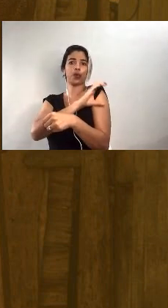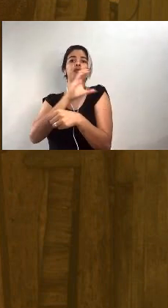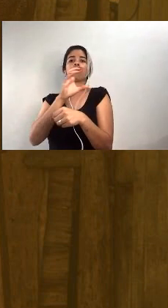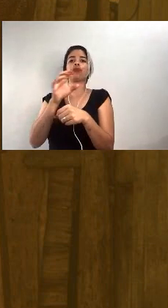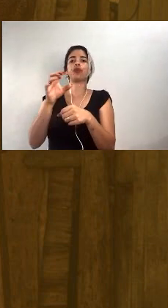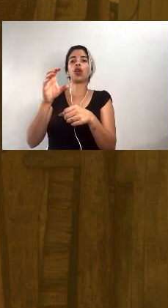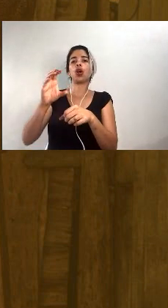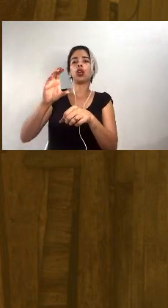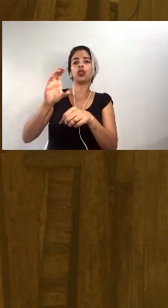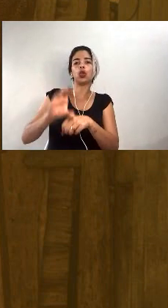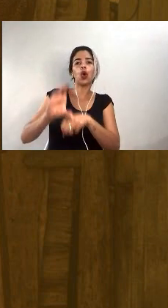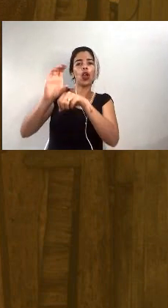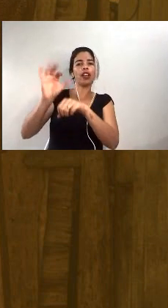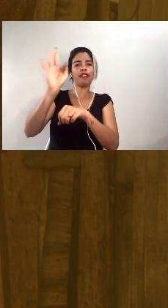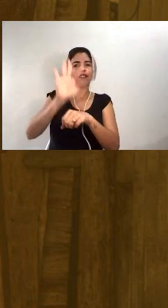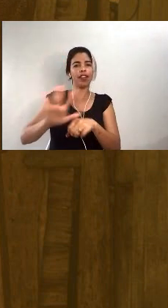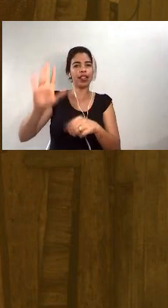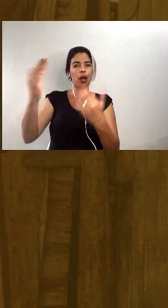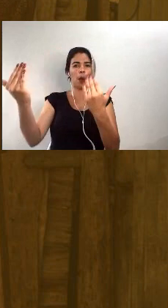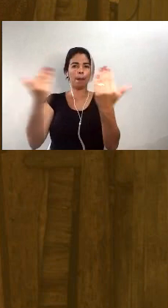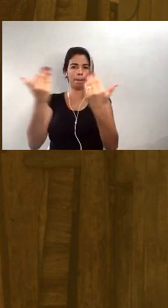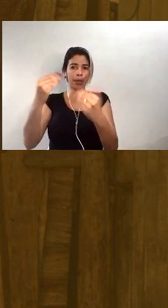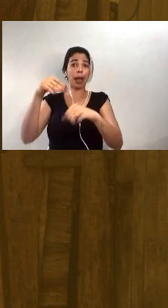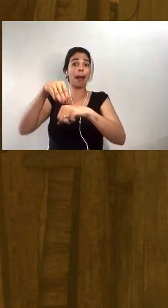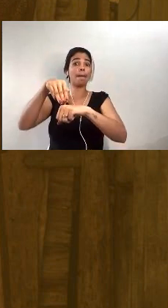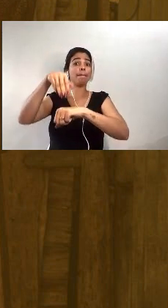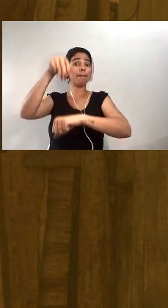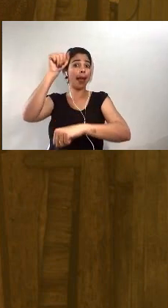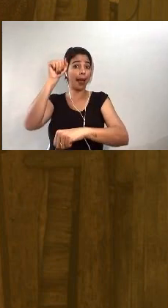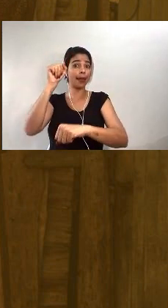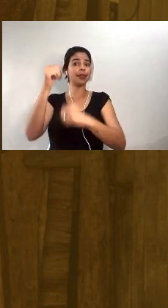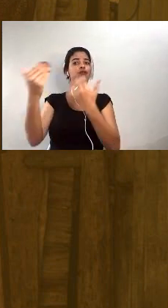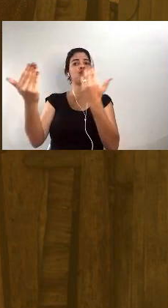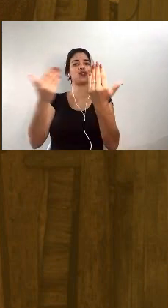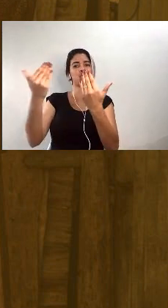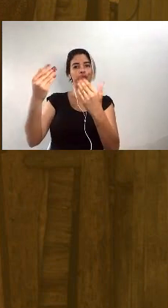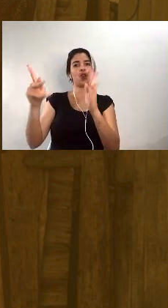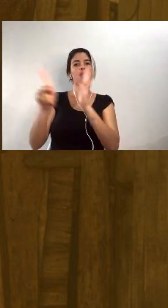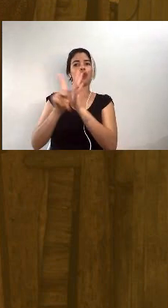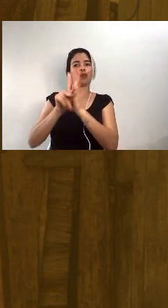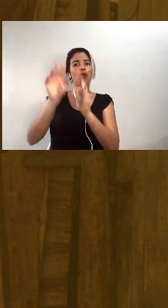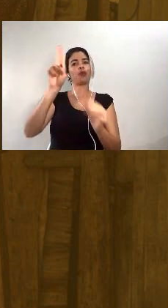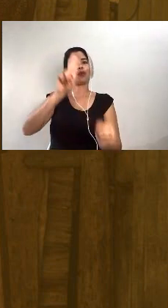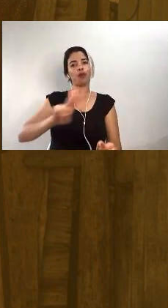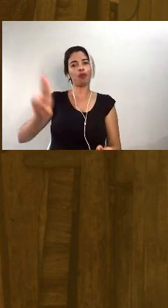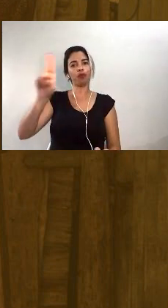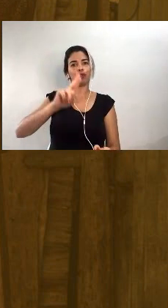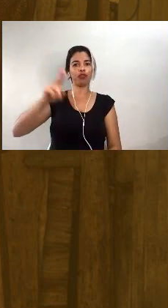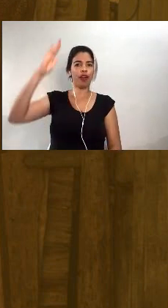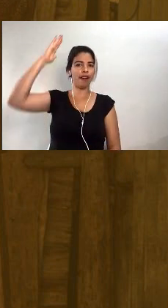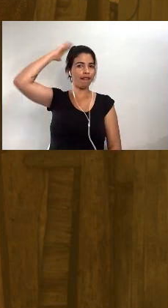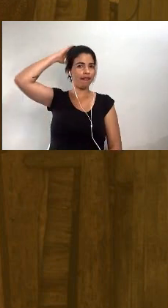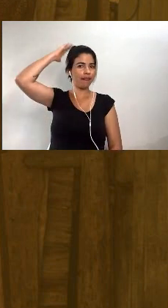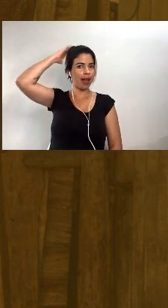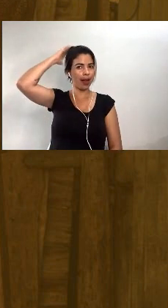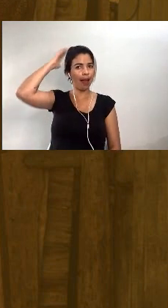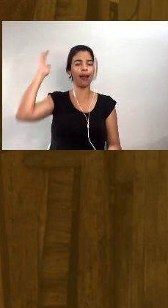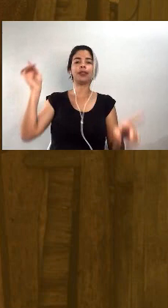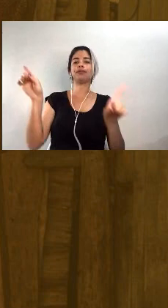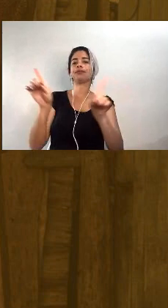em psicologia pela Universidade Federal do Pará, docente na Faculdade Dom Orione,